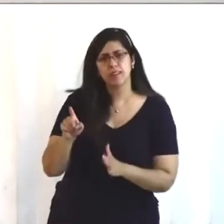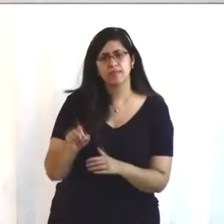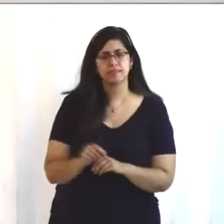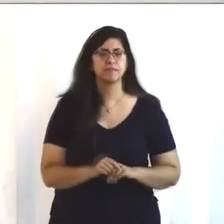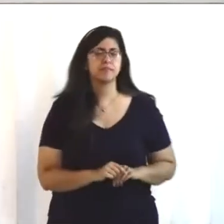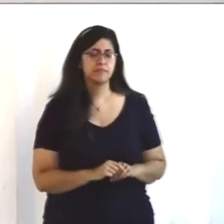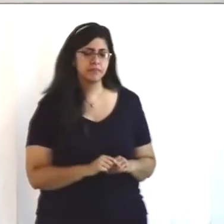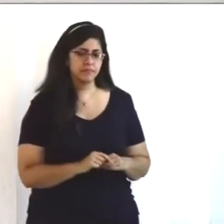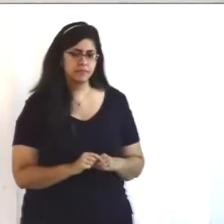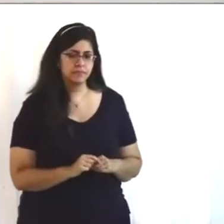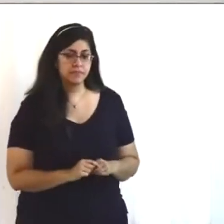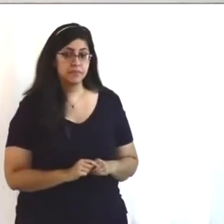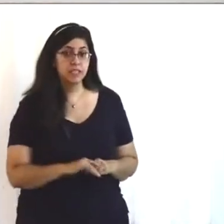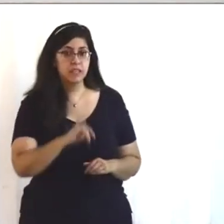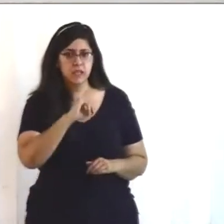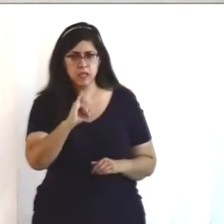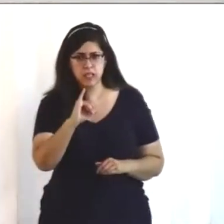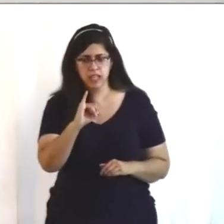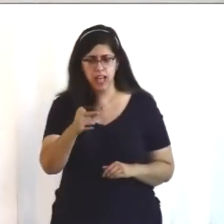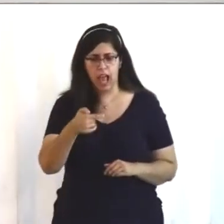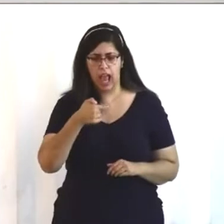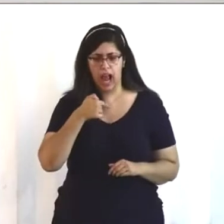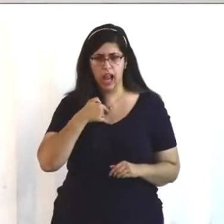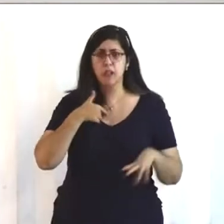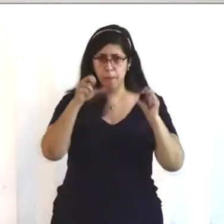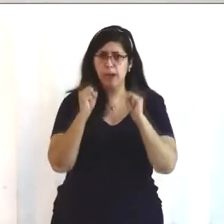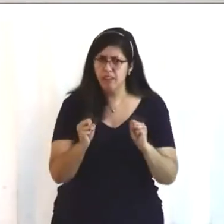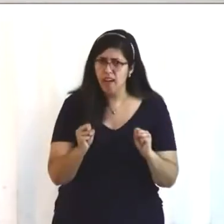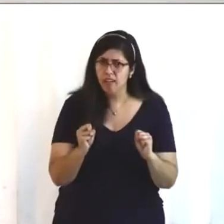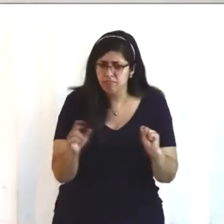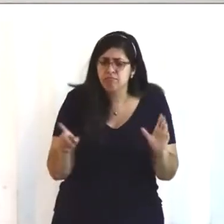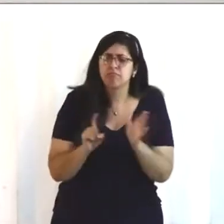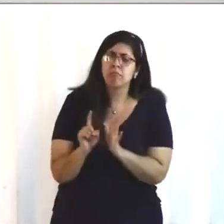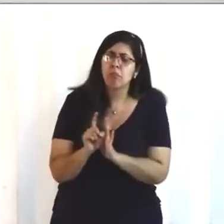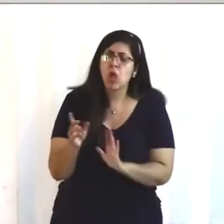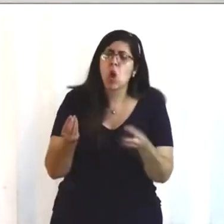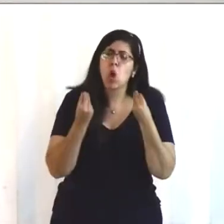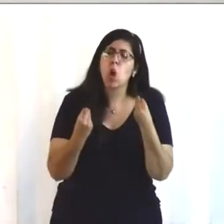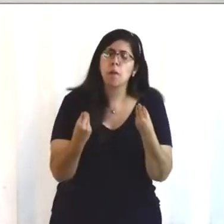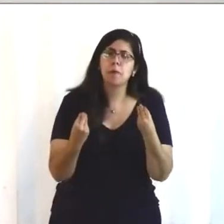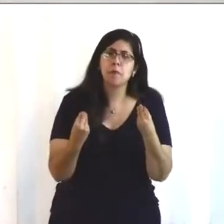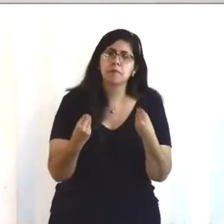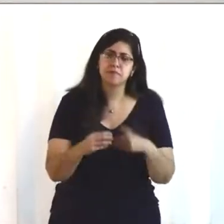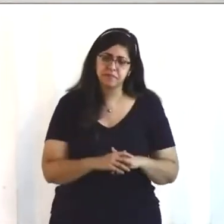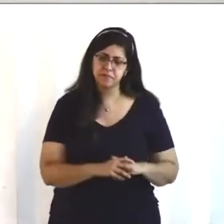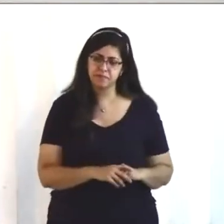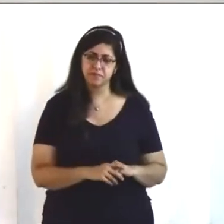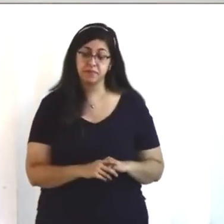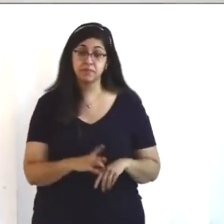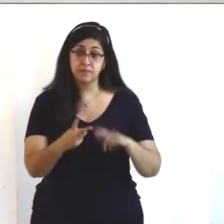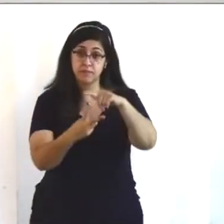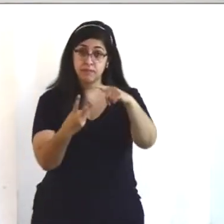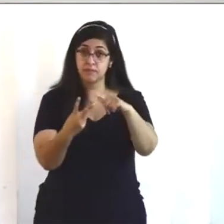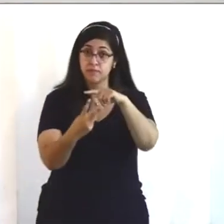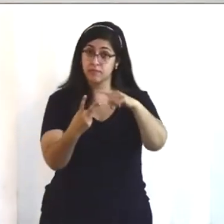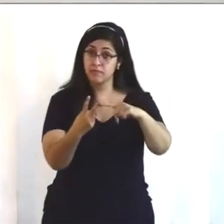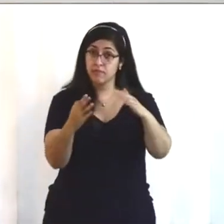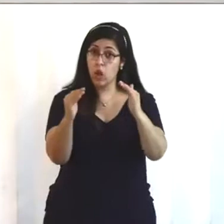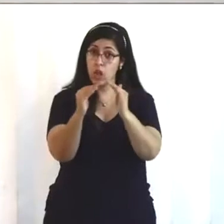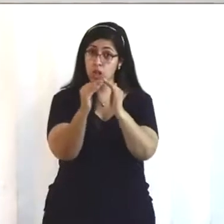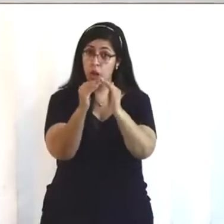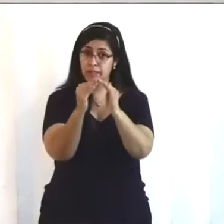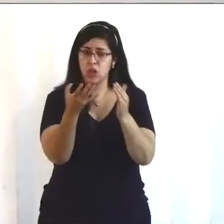ele diz, se é uma questão de poder, então tem duas coisas: ou a casa